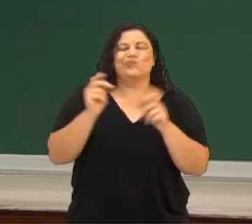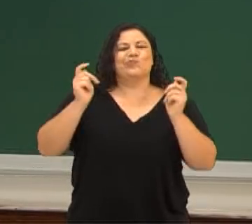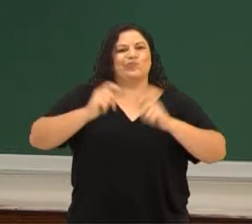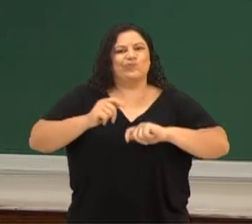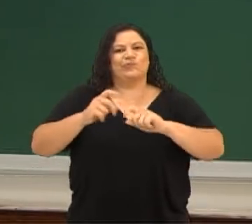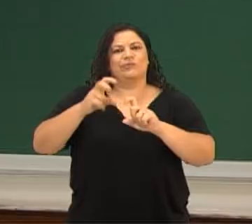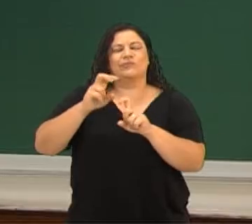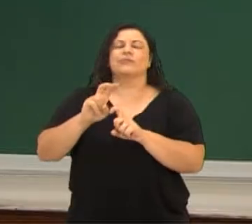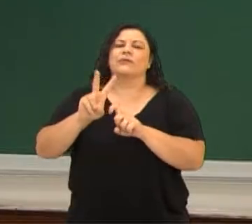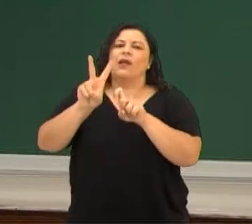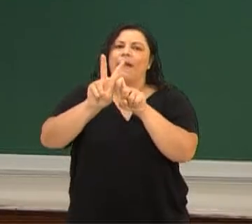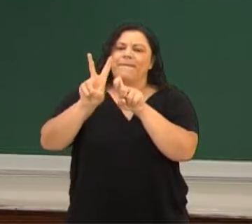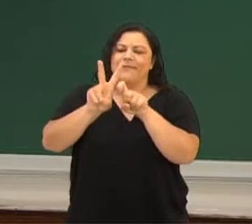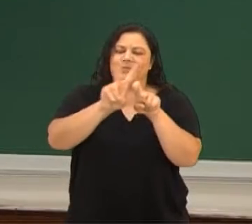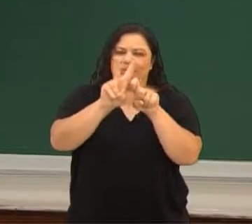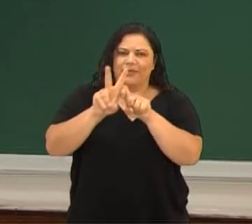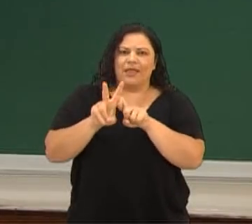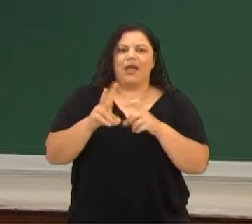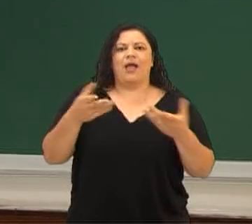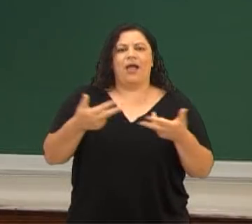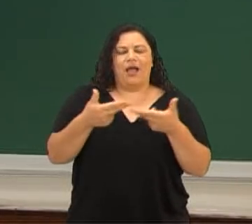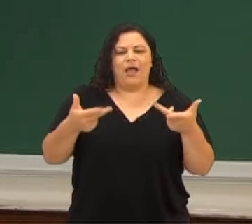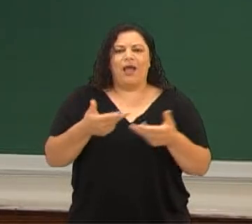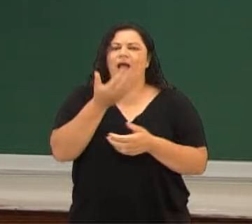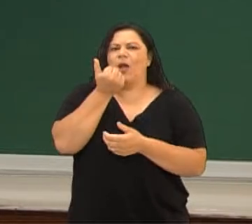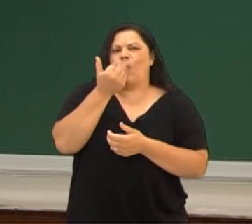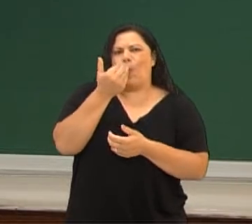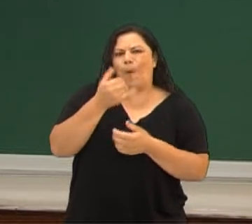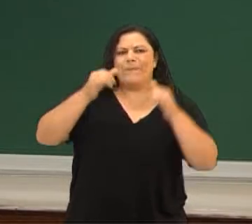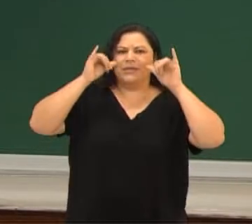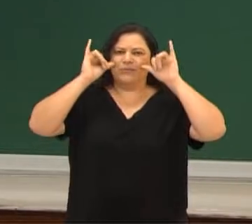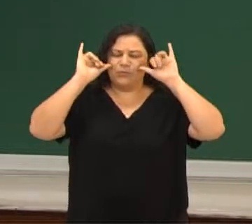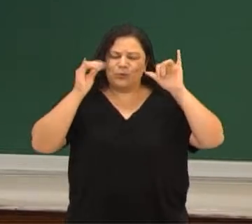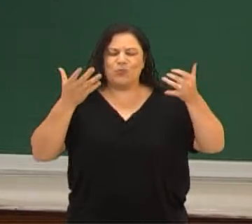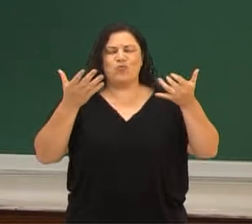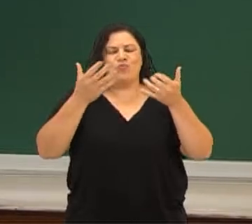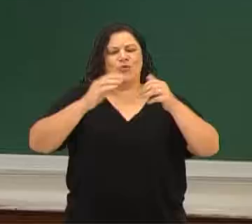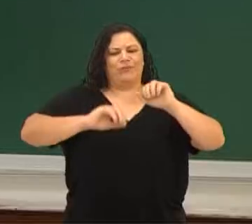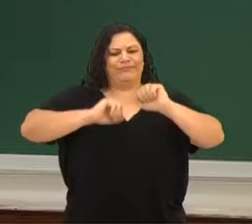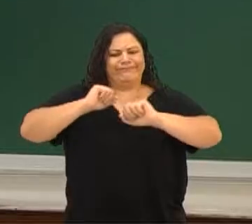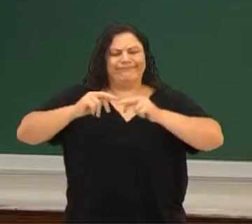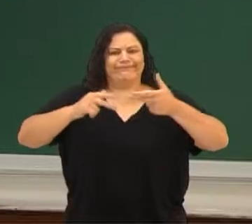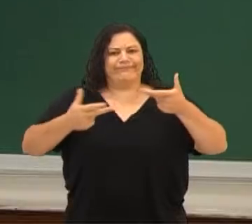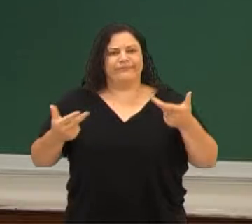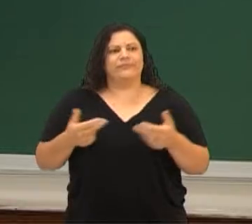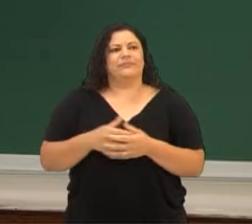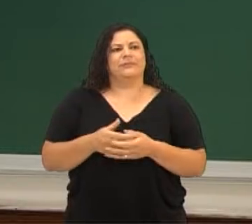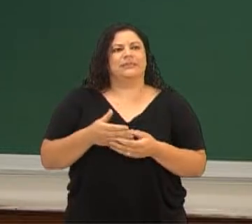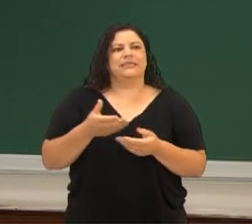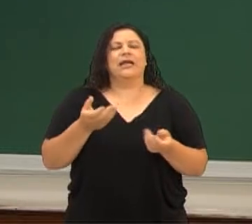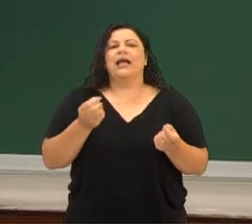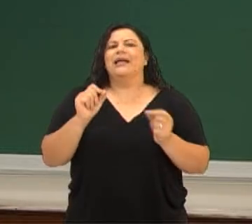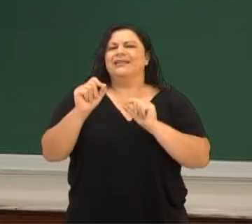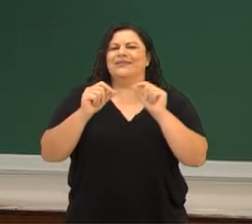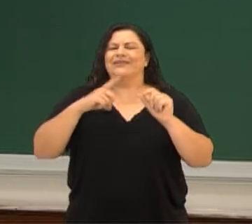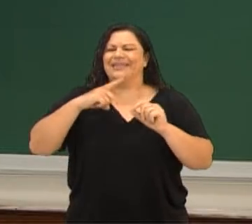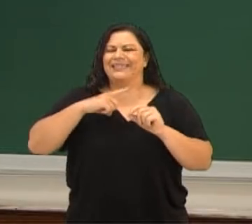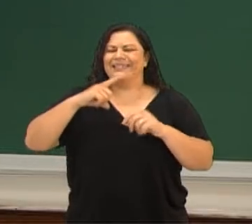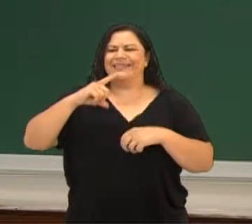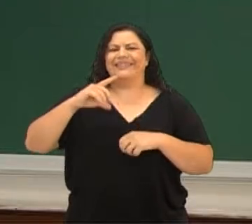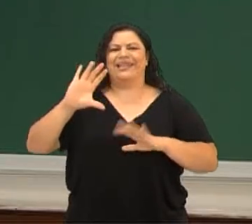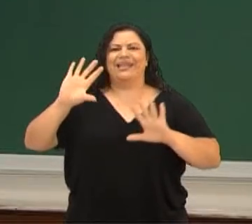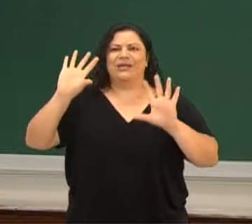veterinário constante, a ração é balanceada, industrializada, tem que se criar aquele espaço, um microclima,